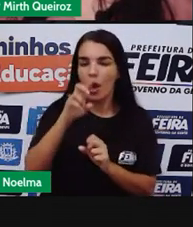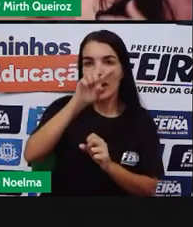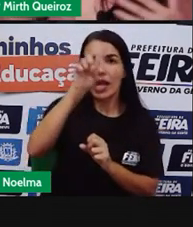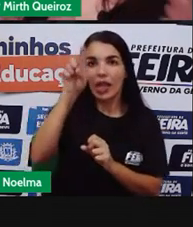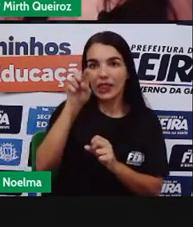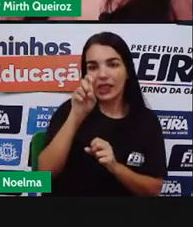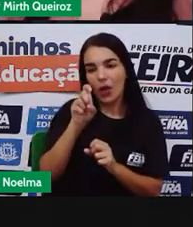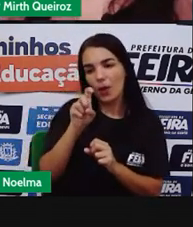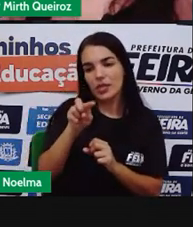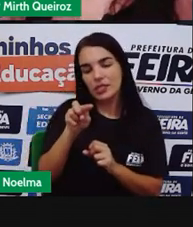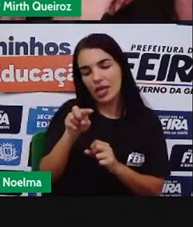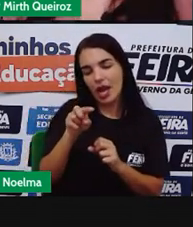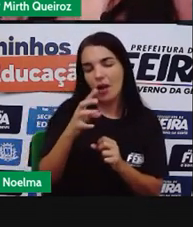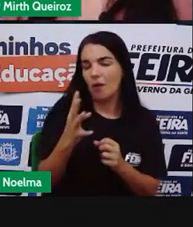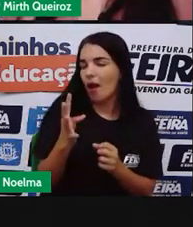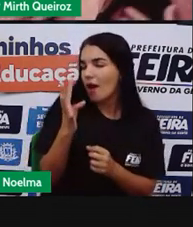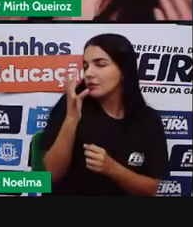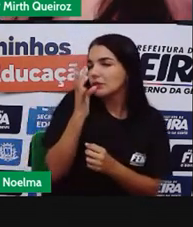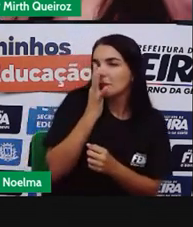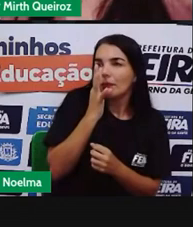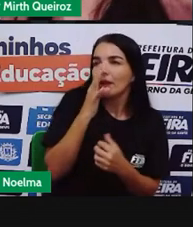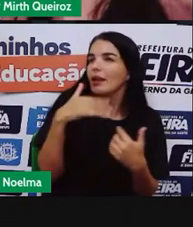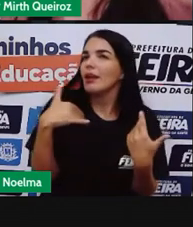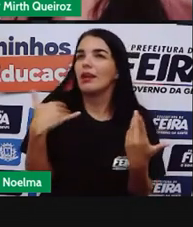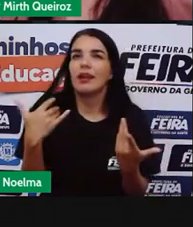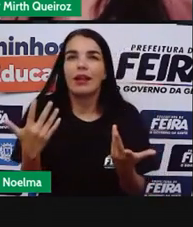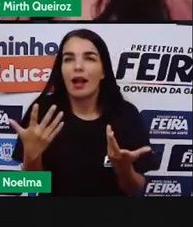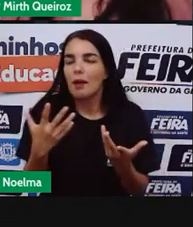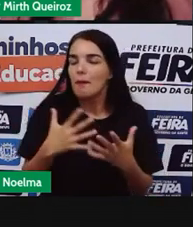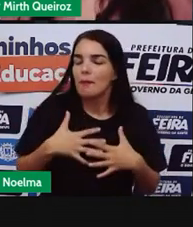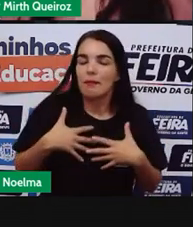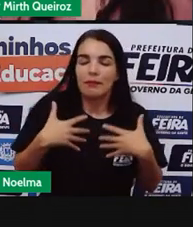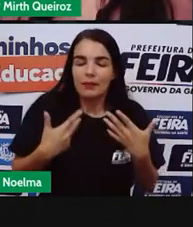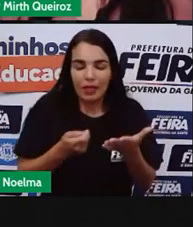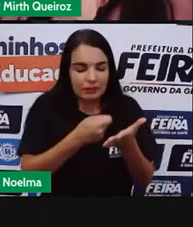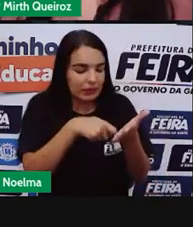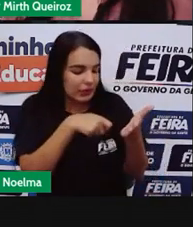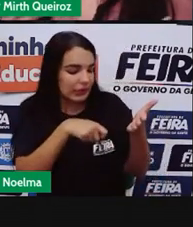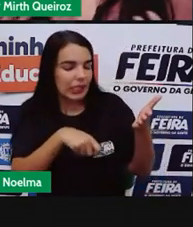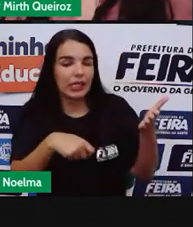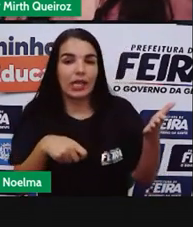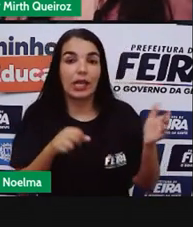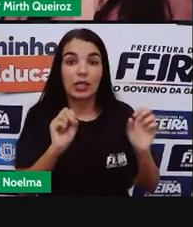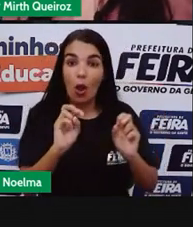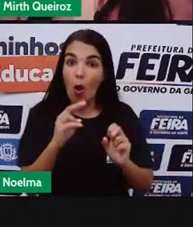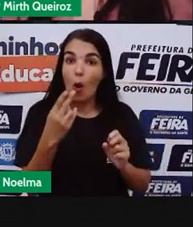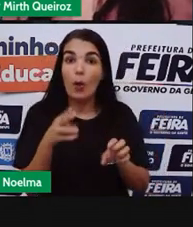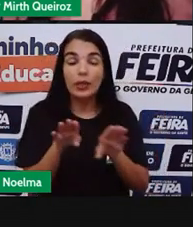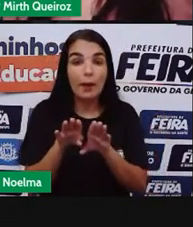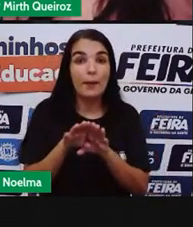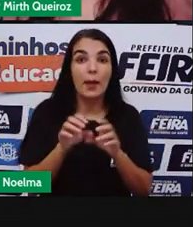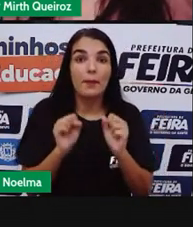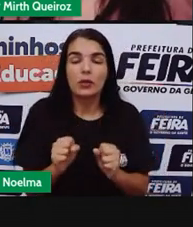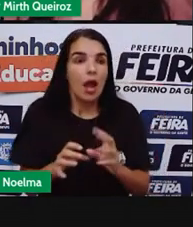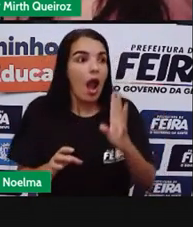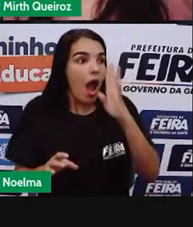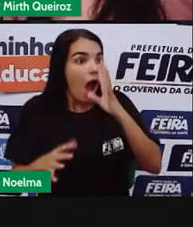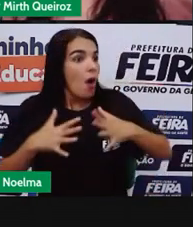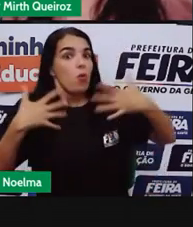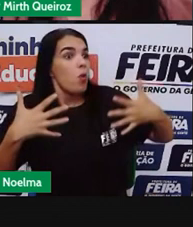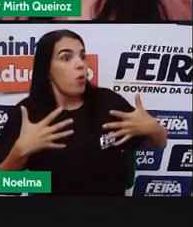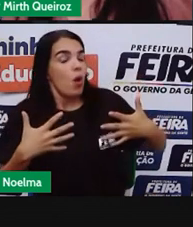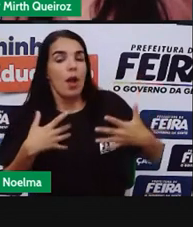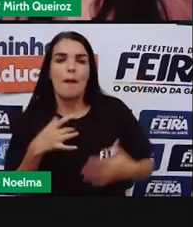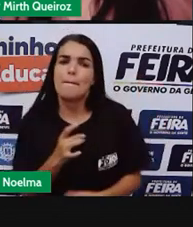quando a gente admira muito algo, que ele demonstra essa admiração através da escrita, né? Ou pode demonstrar também um espanto,